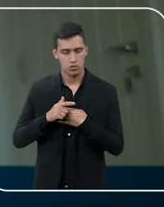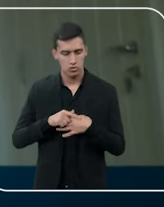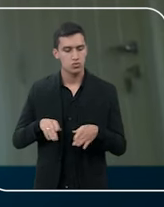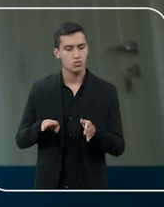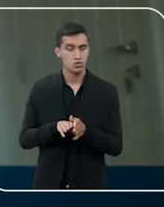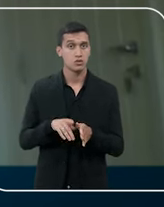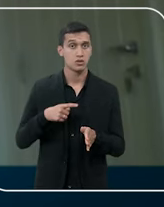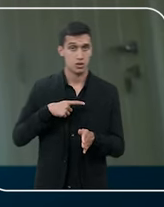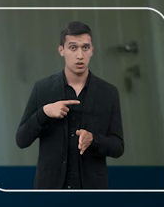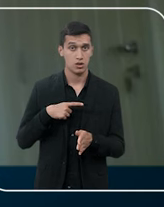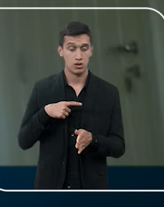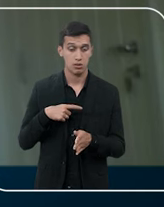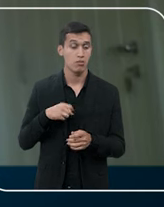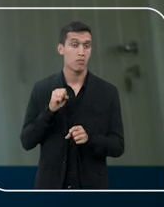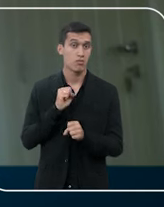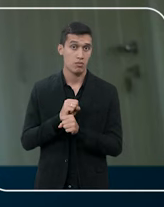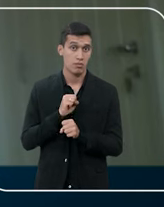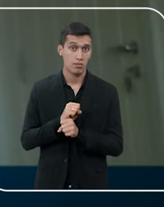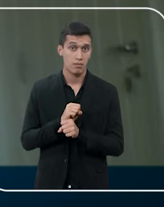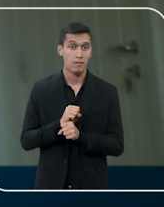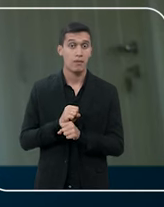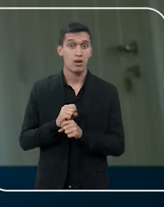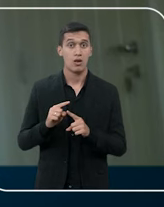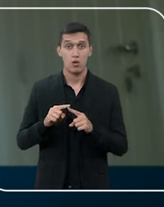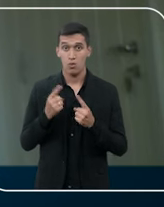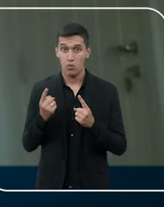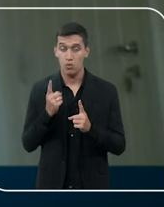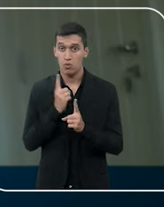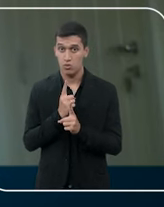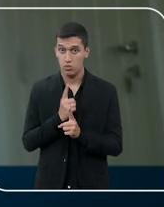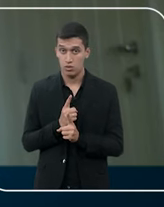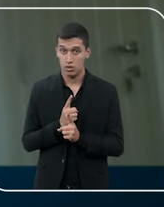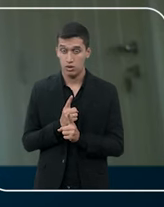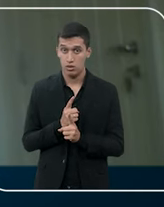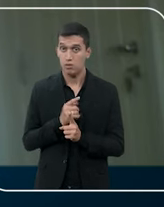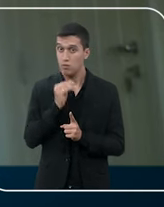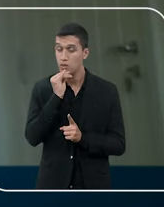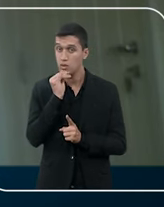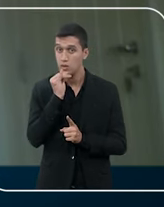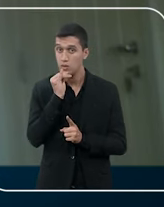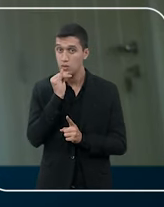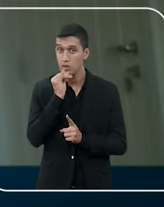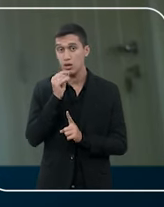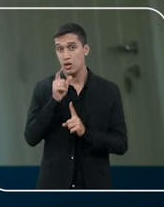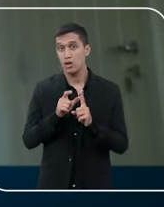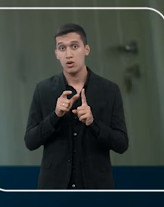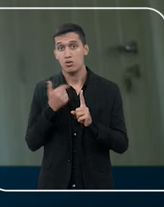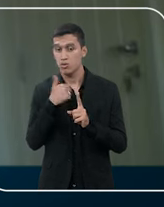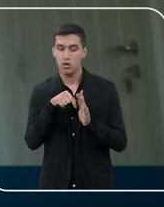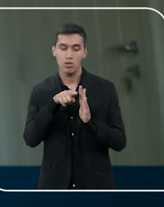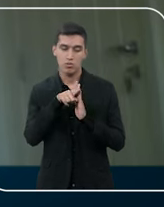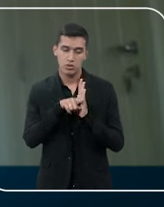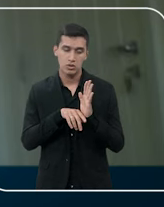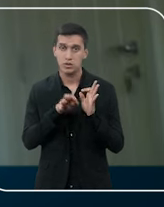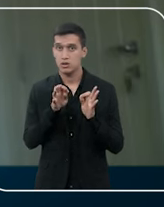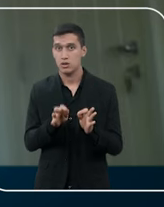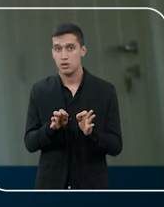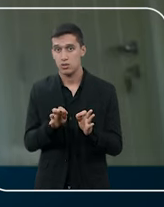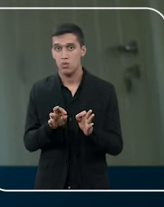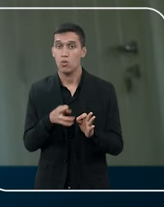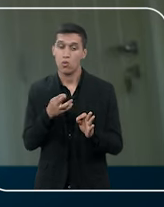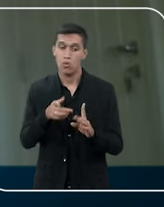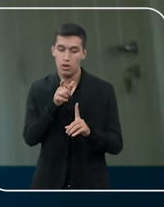forma deixando passar determinadas situações. Por exemplo, ele não faz o diagnóstico correto, ele